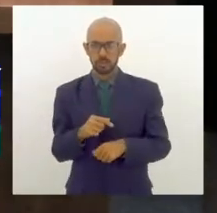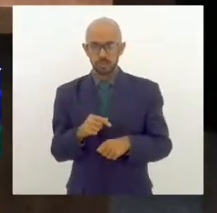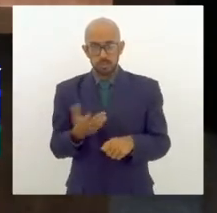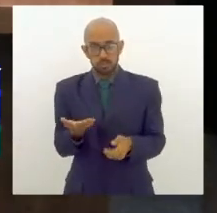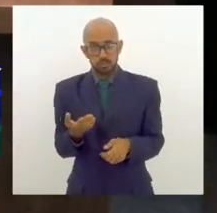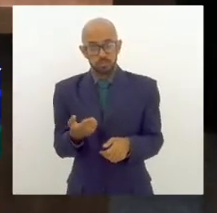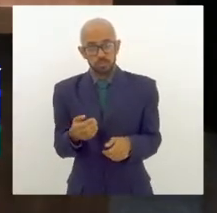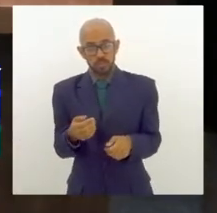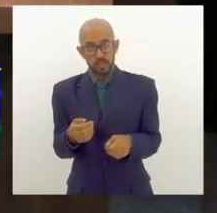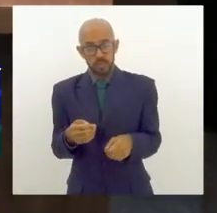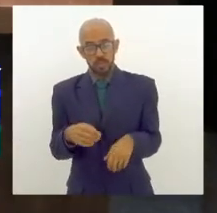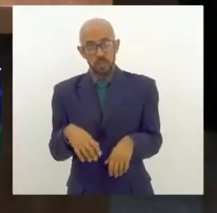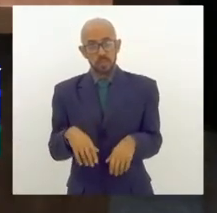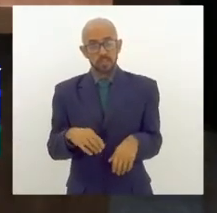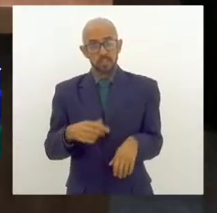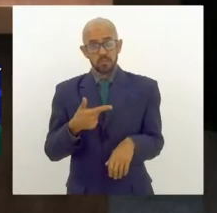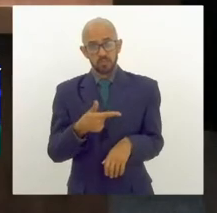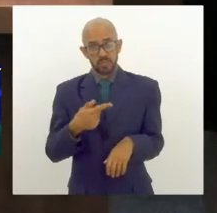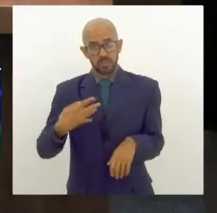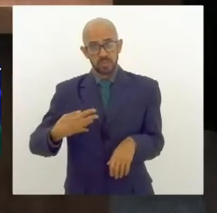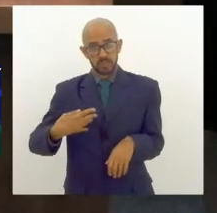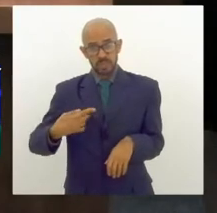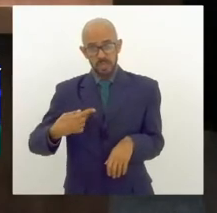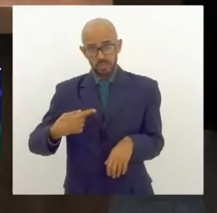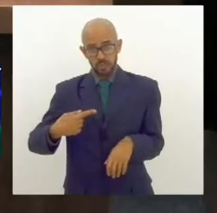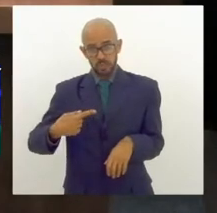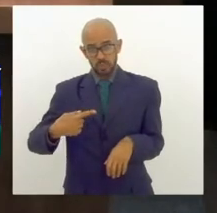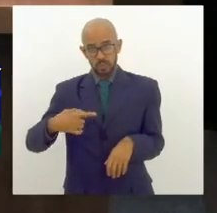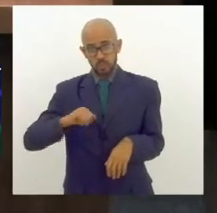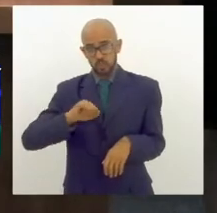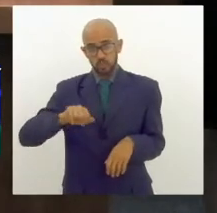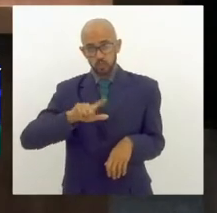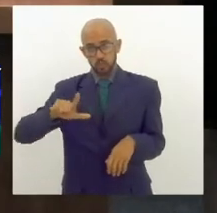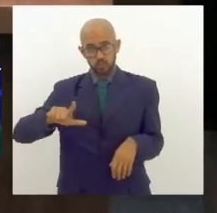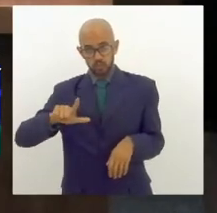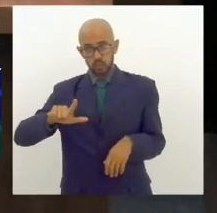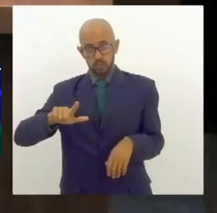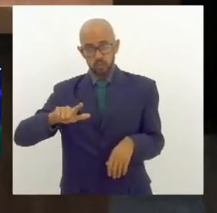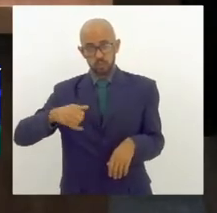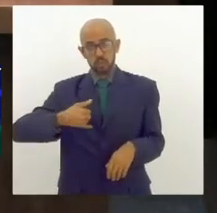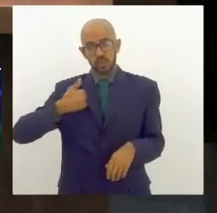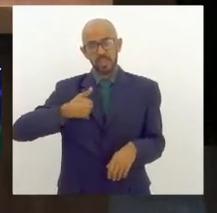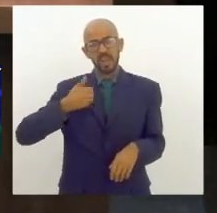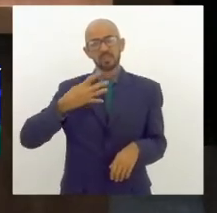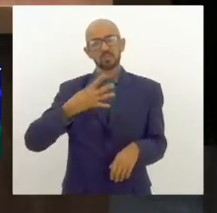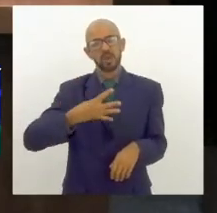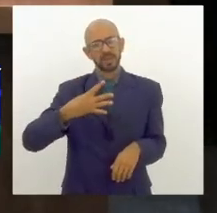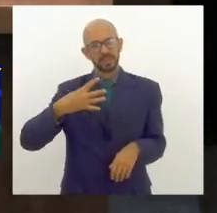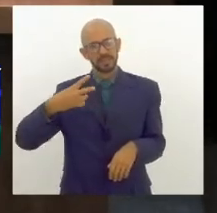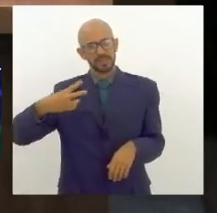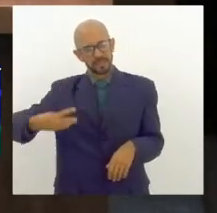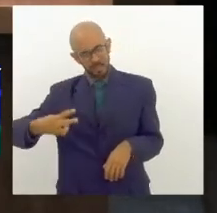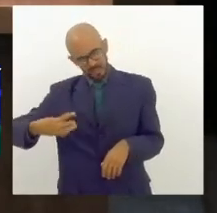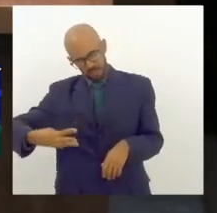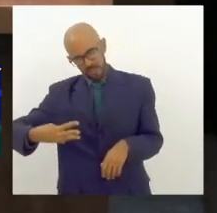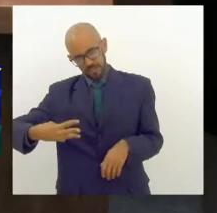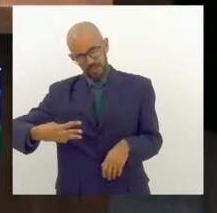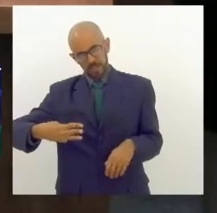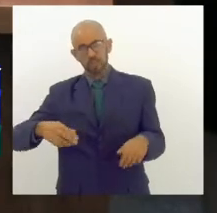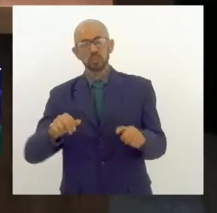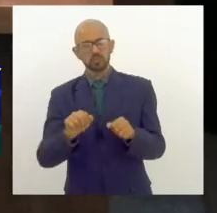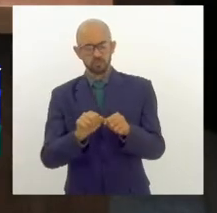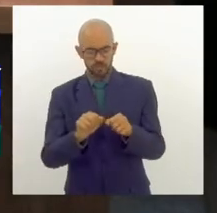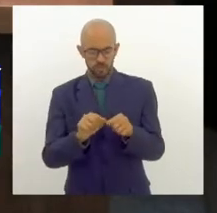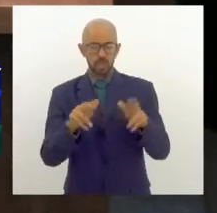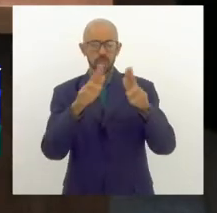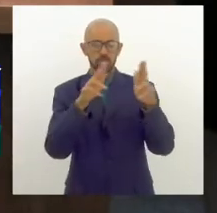43 anos no dia 27 de julho de 2022, teve uma estátua